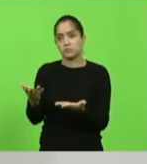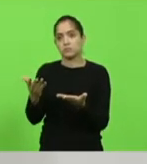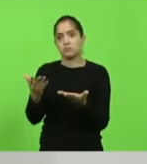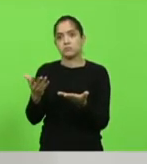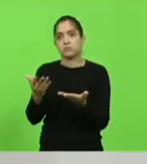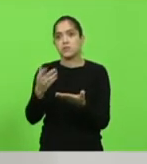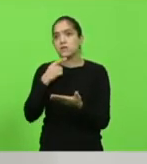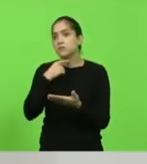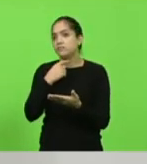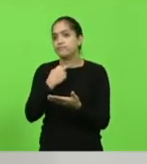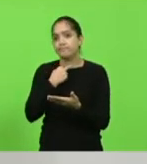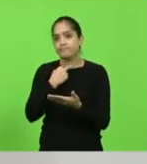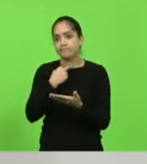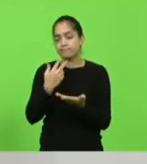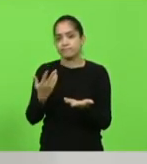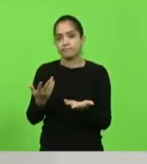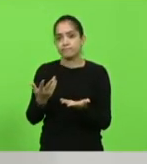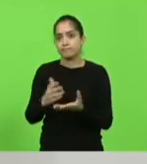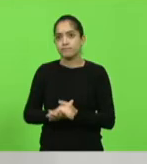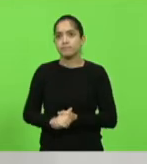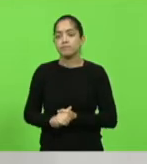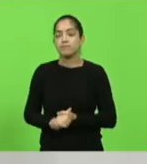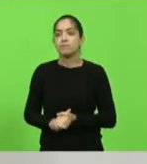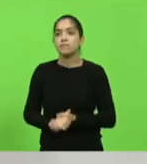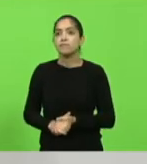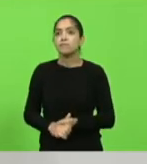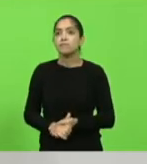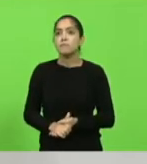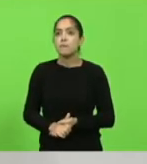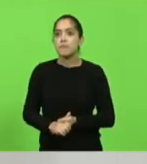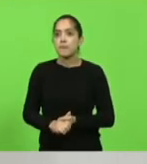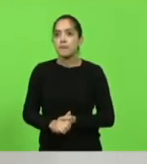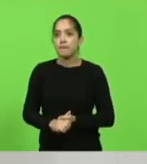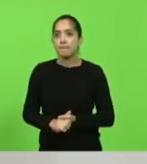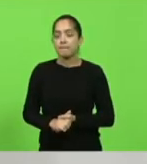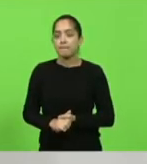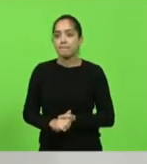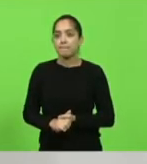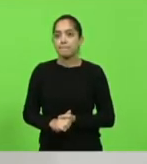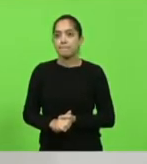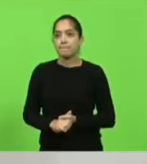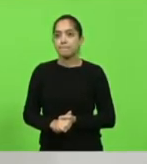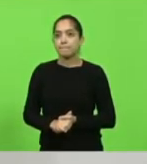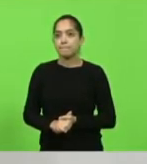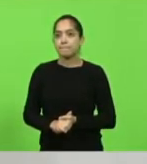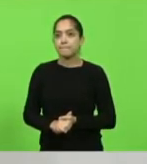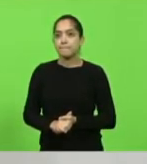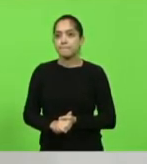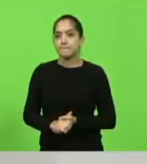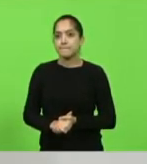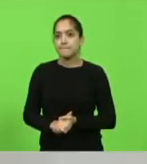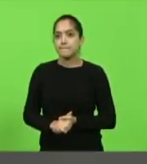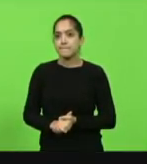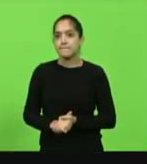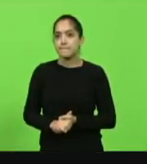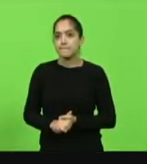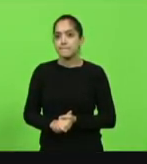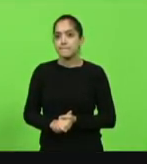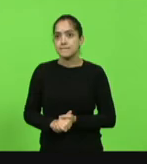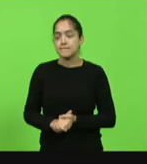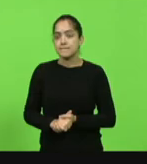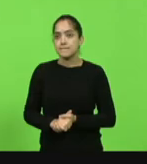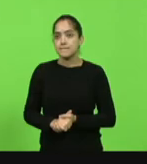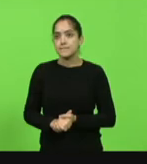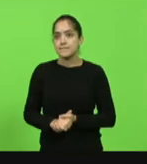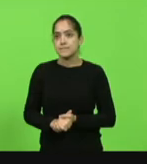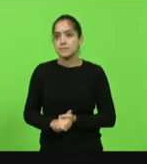podemos querer para o Brasil pode soltar tem mais tem uns quatro vídeos dessa situação eu voltaria